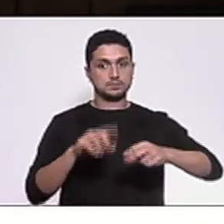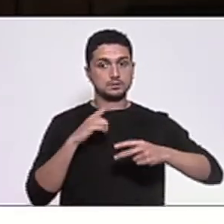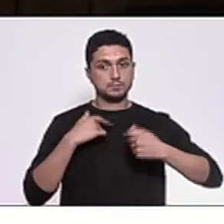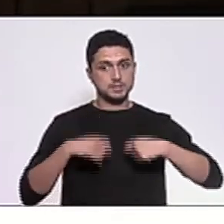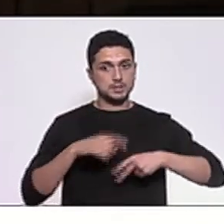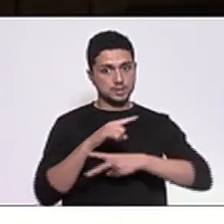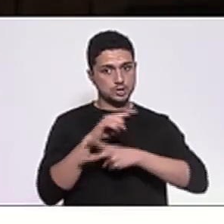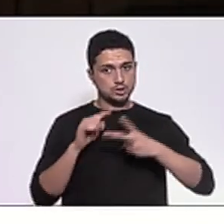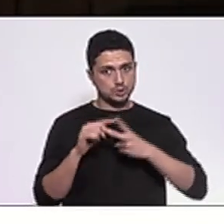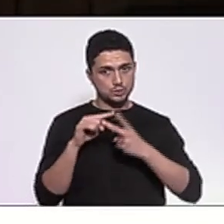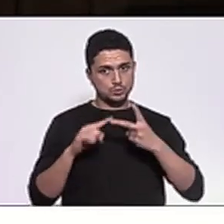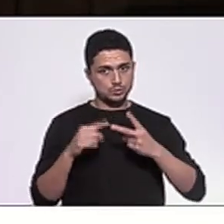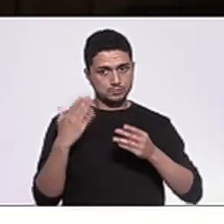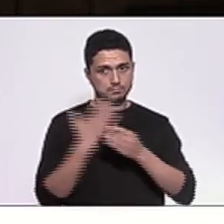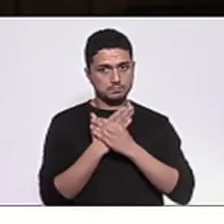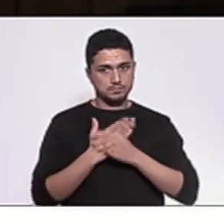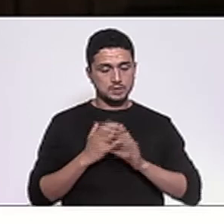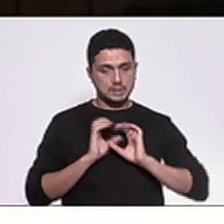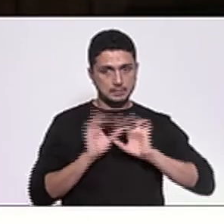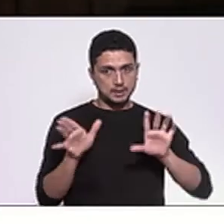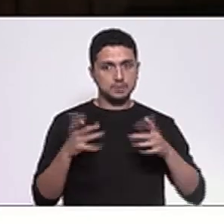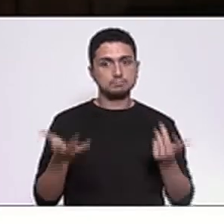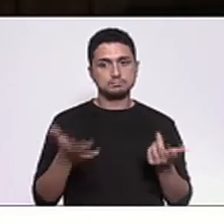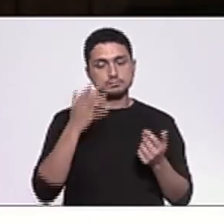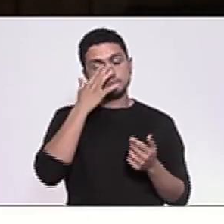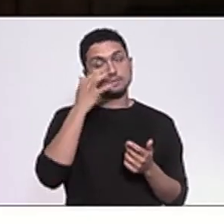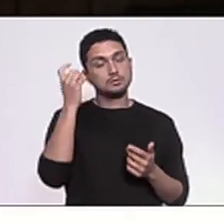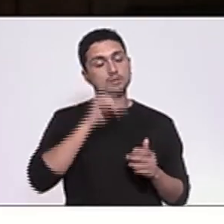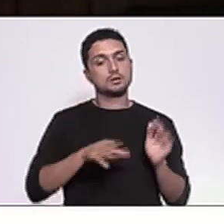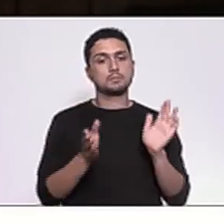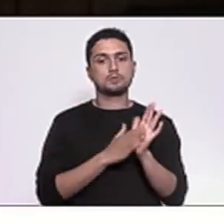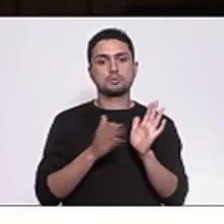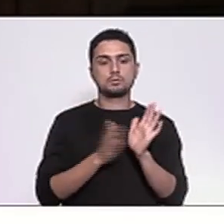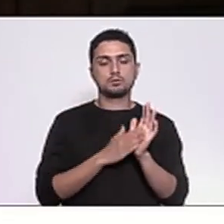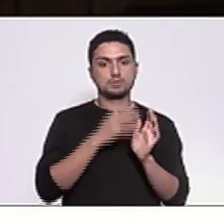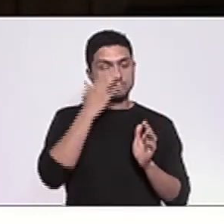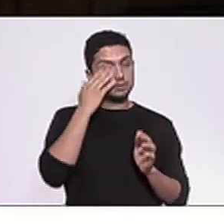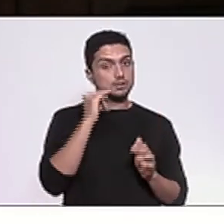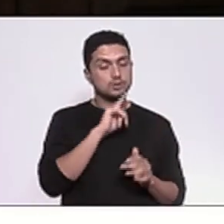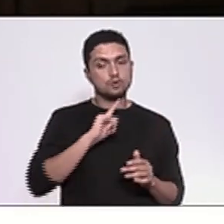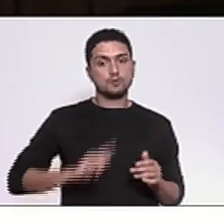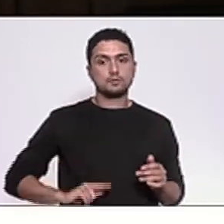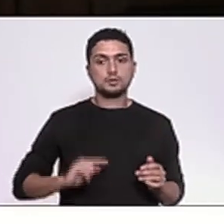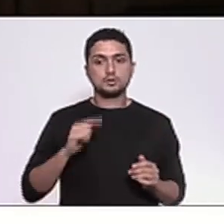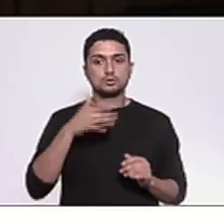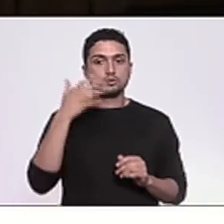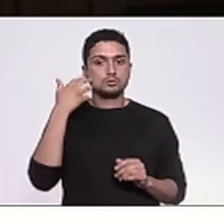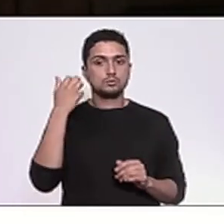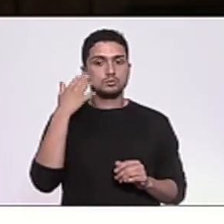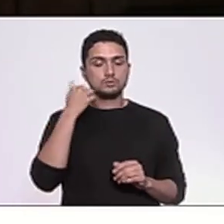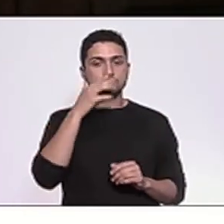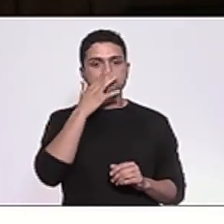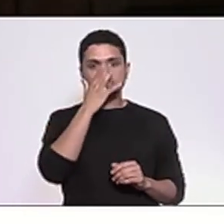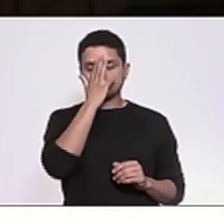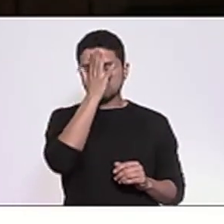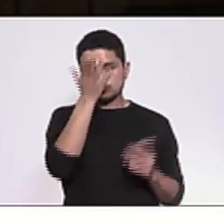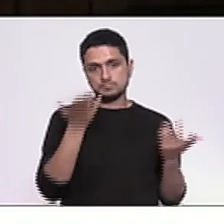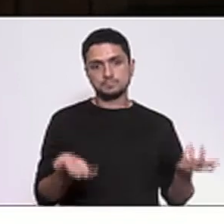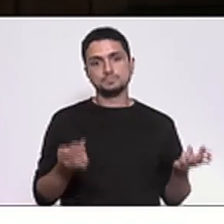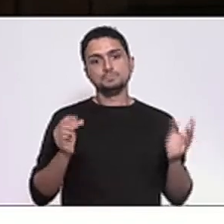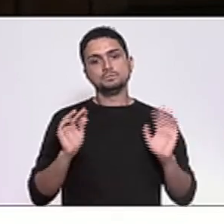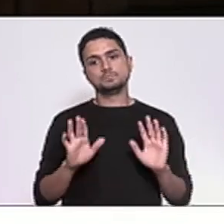instâncias, uma proposta nesse sentido ao governador do estado. Mas, de